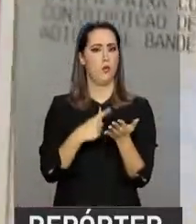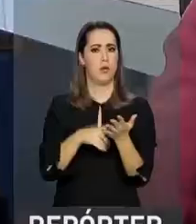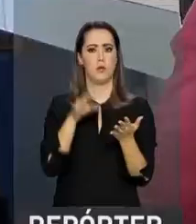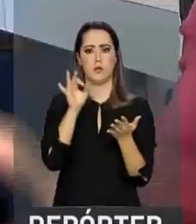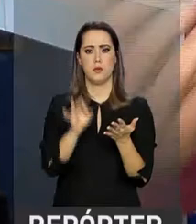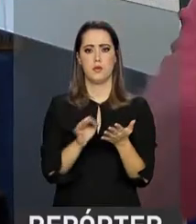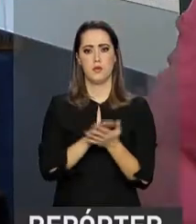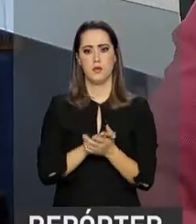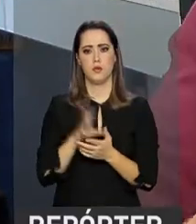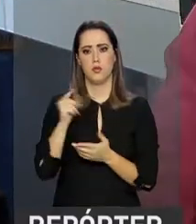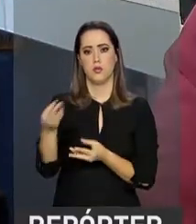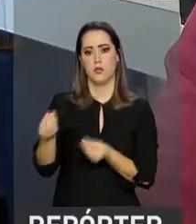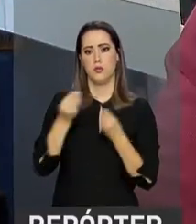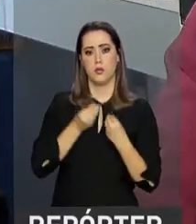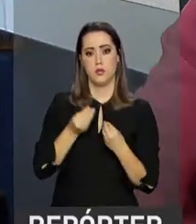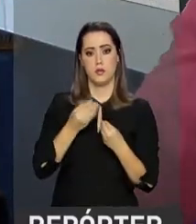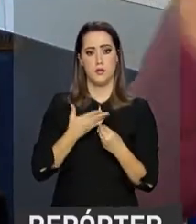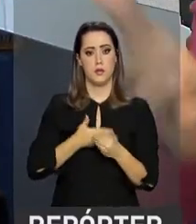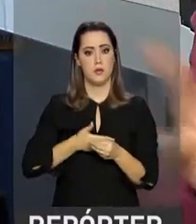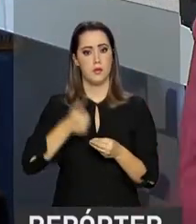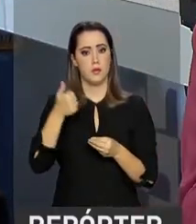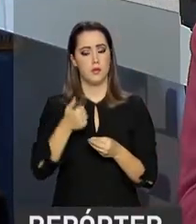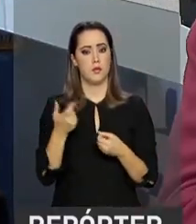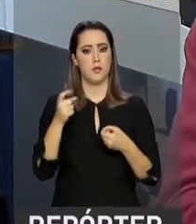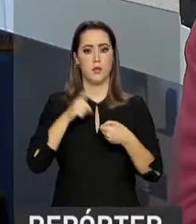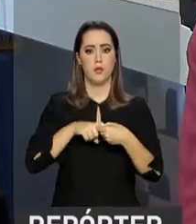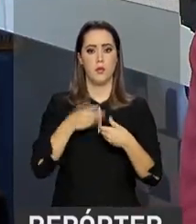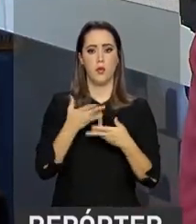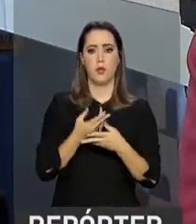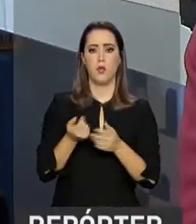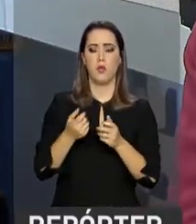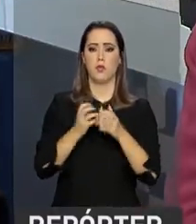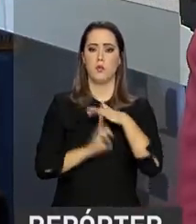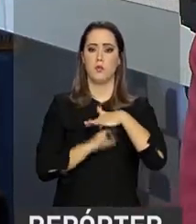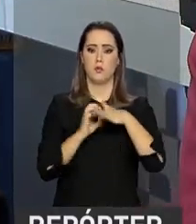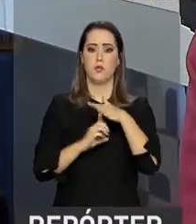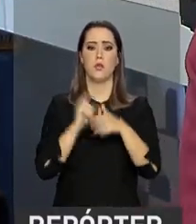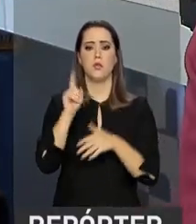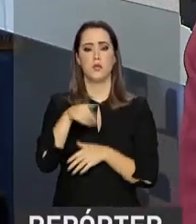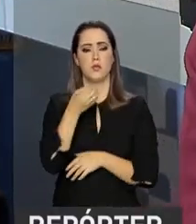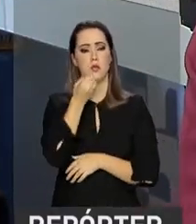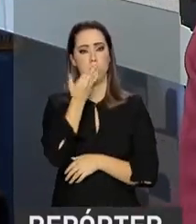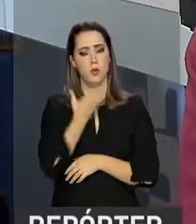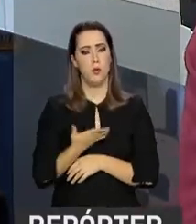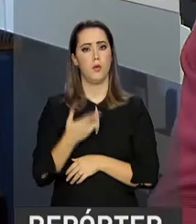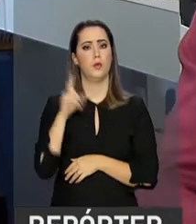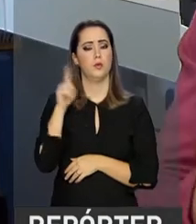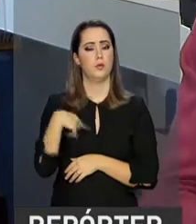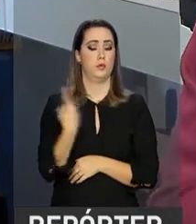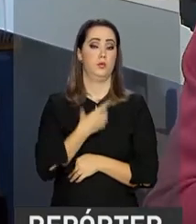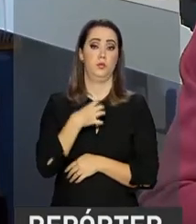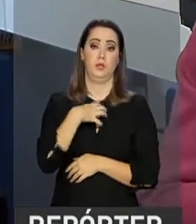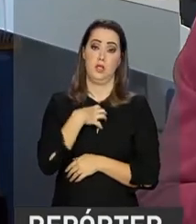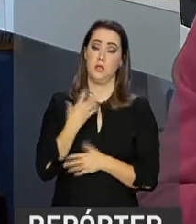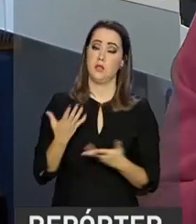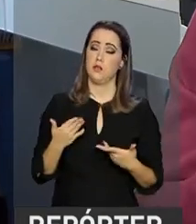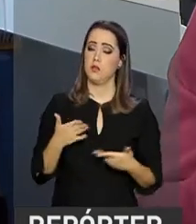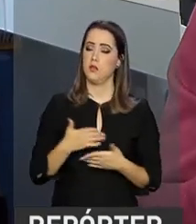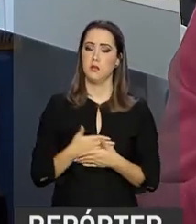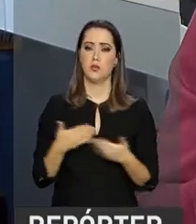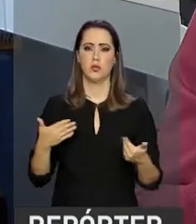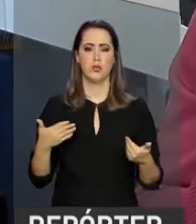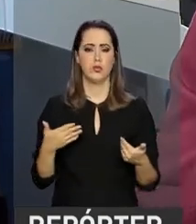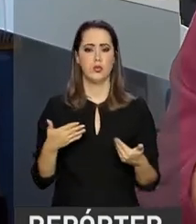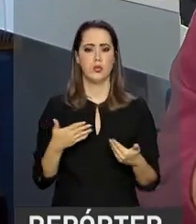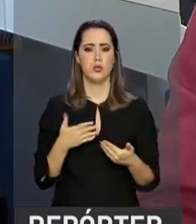área tudo que vem pra dar retorno para o empresário acho que é importante acho que deixa a gente é até mais